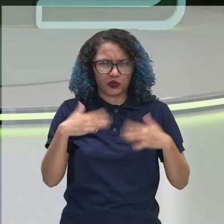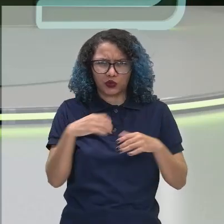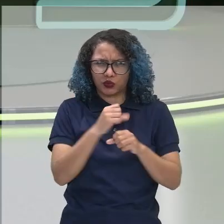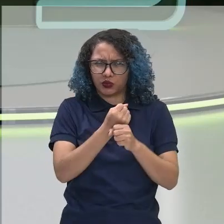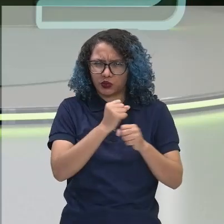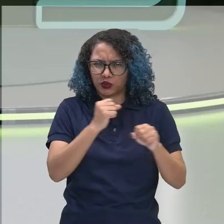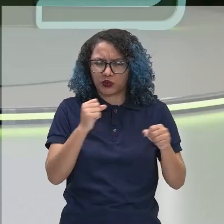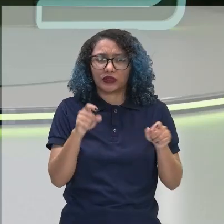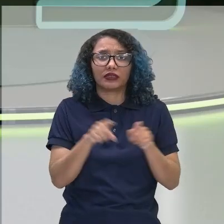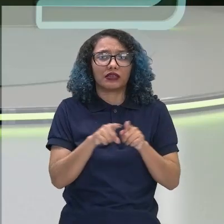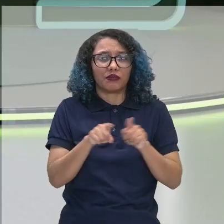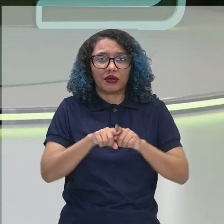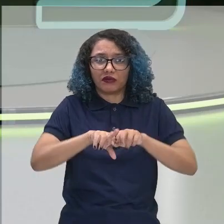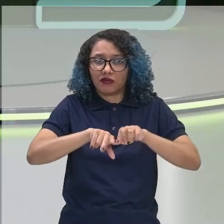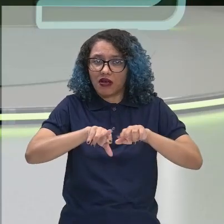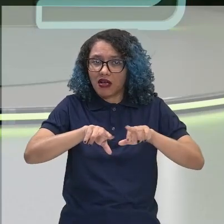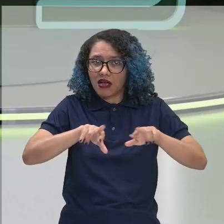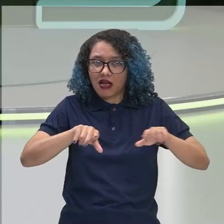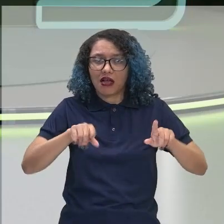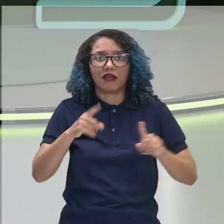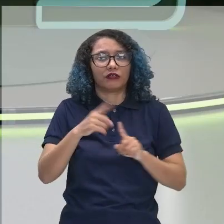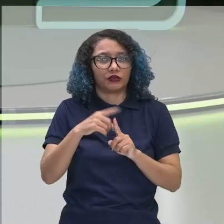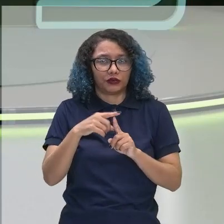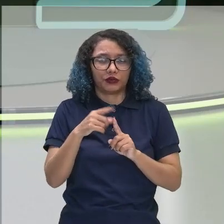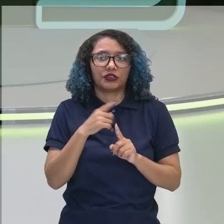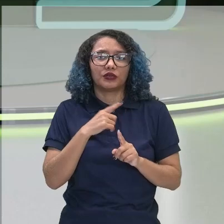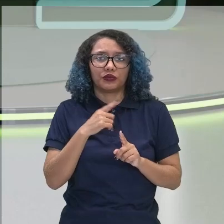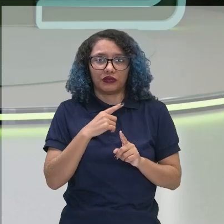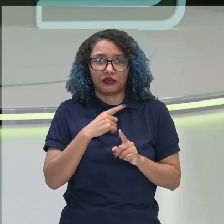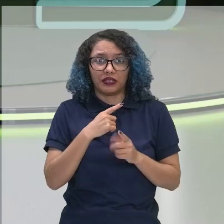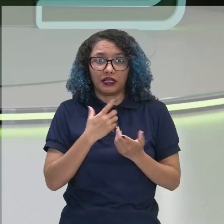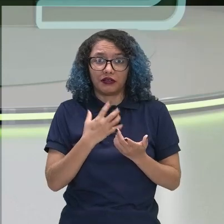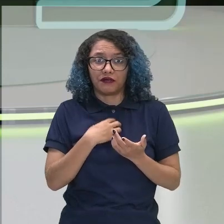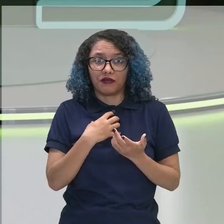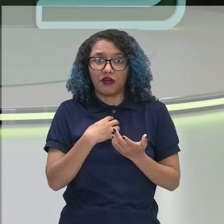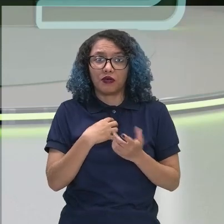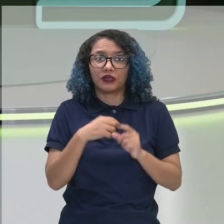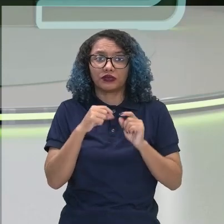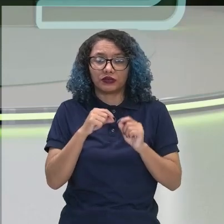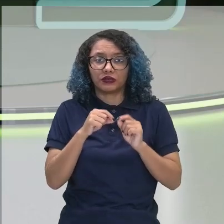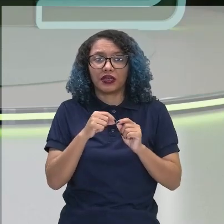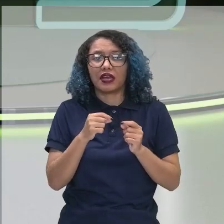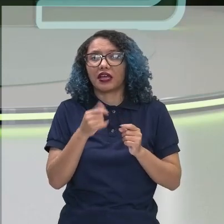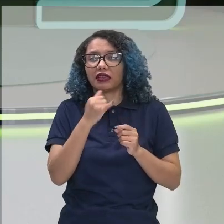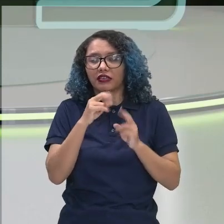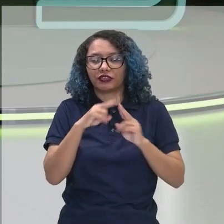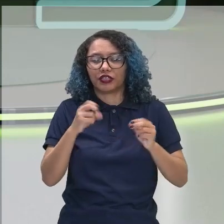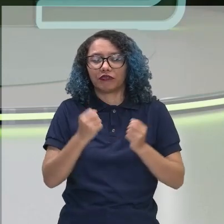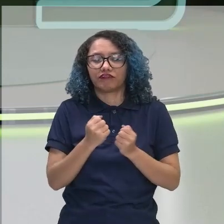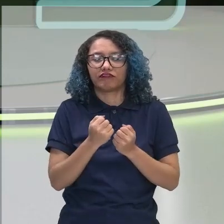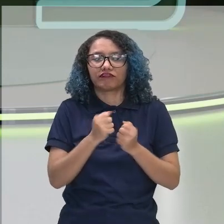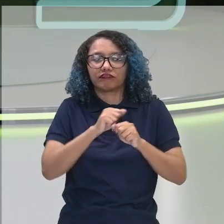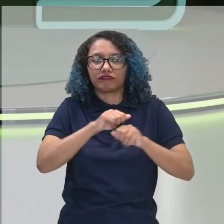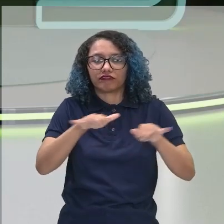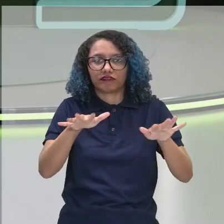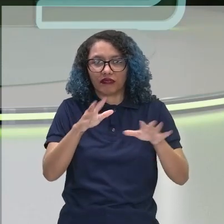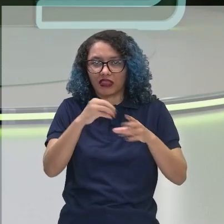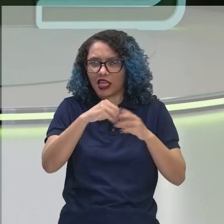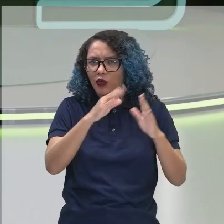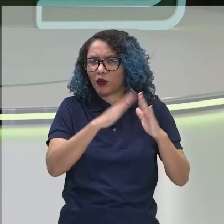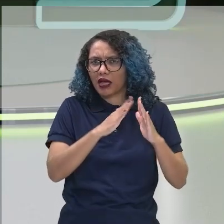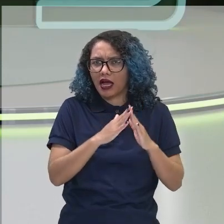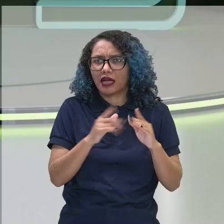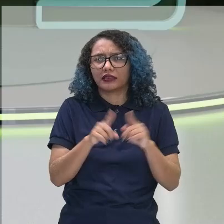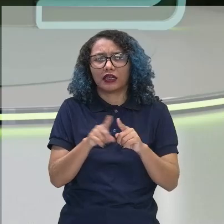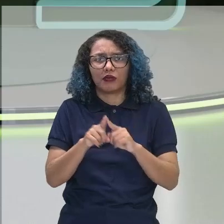uma diversidade de formas como a eletricidade vai chegar até as residências, até as escolas, né?